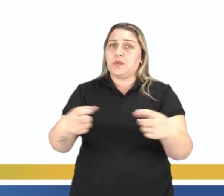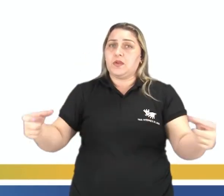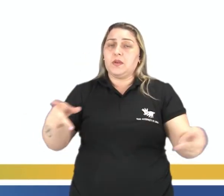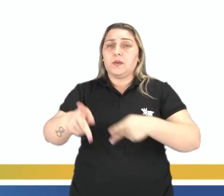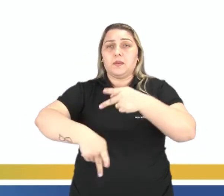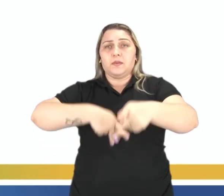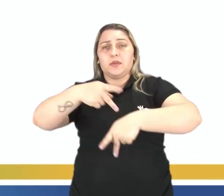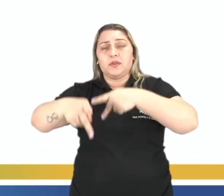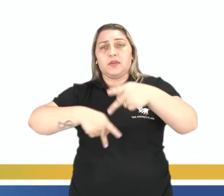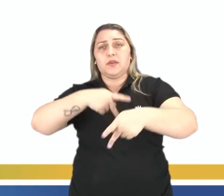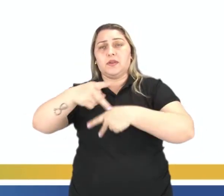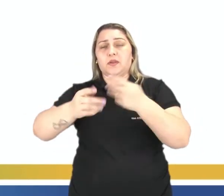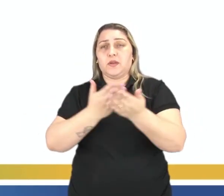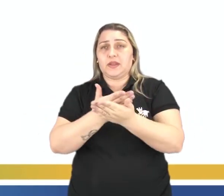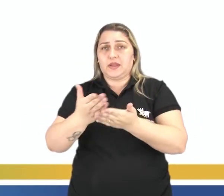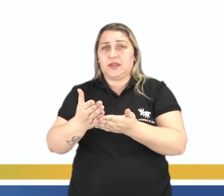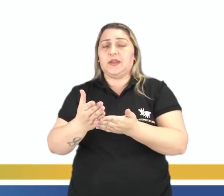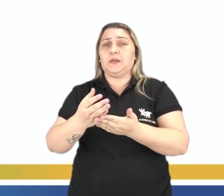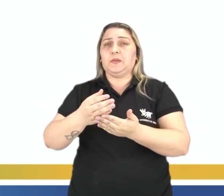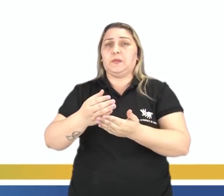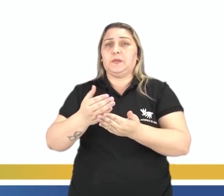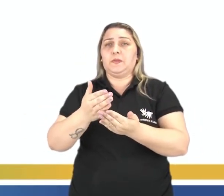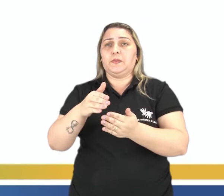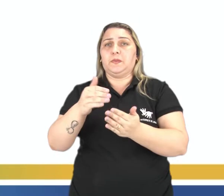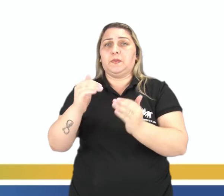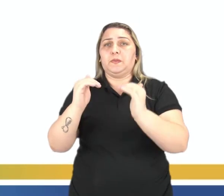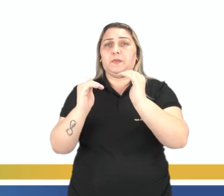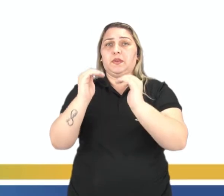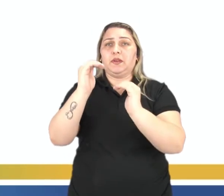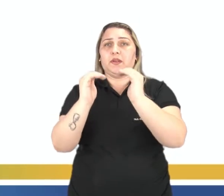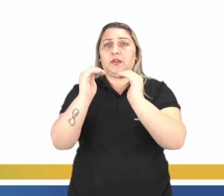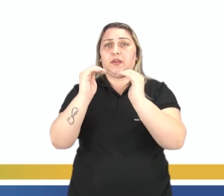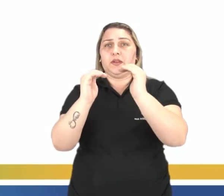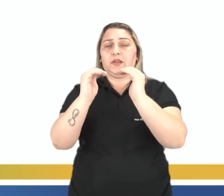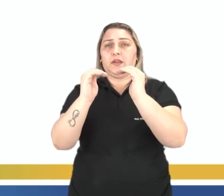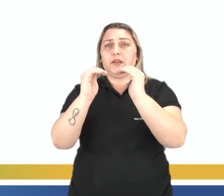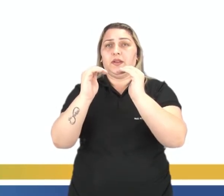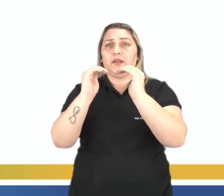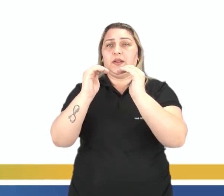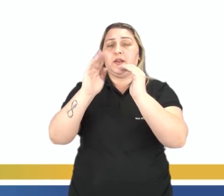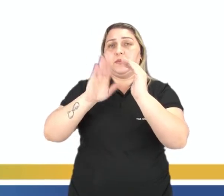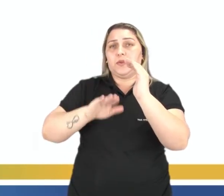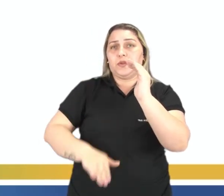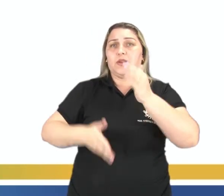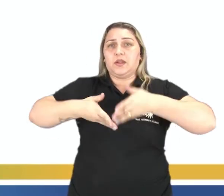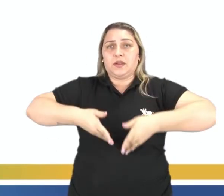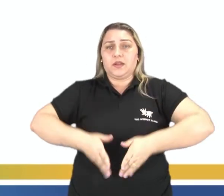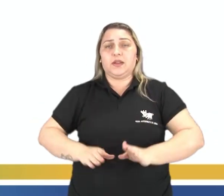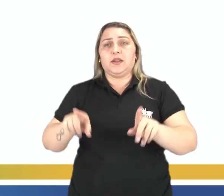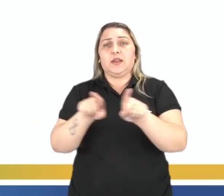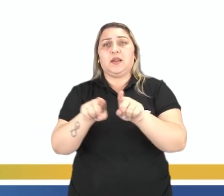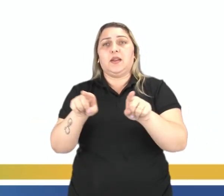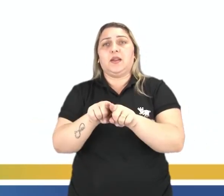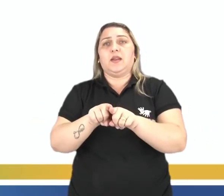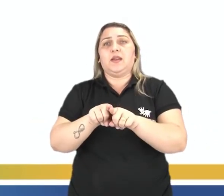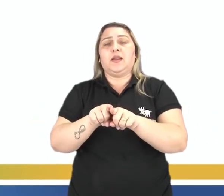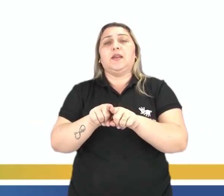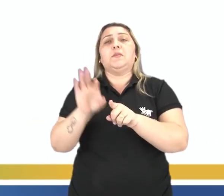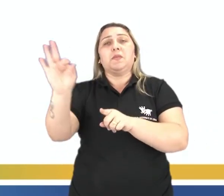da população passa a ser equilibrado a partir da redução das taxas de natalidade e das taxas